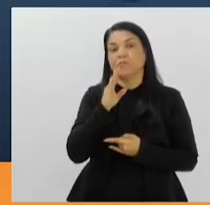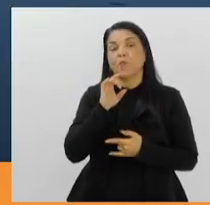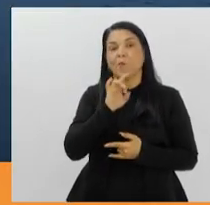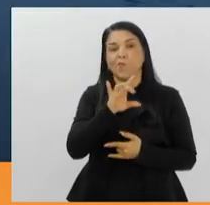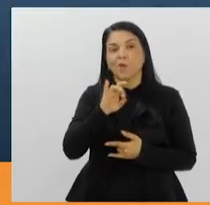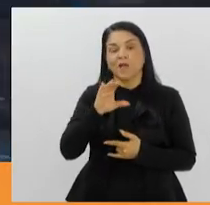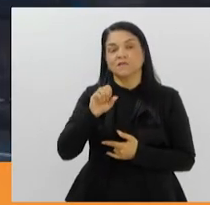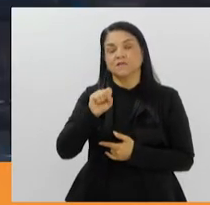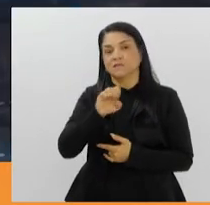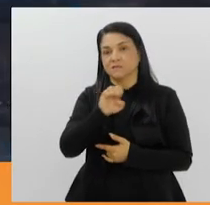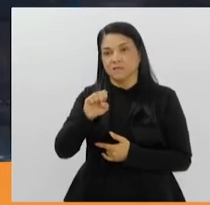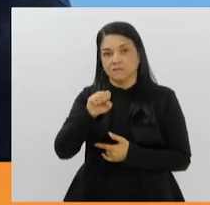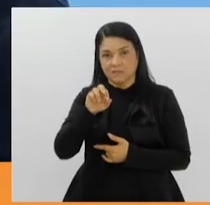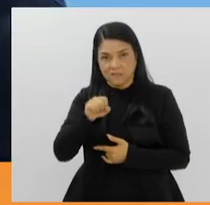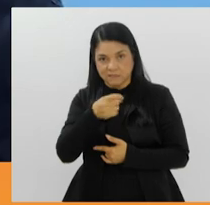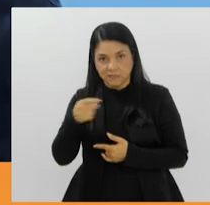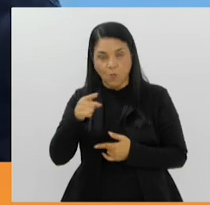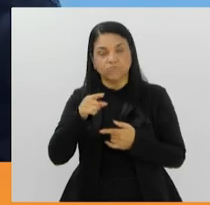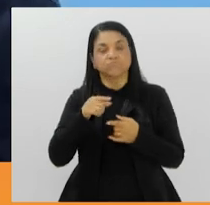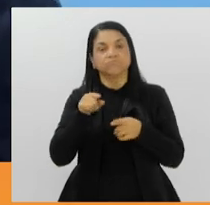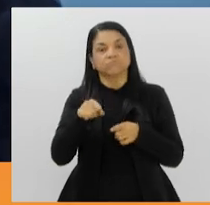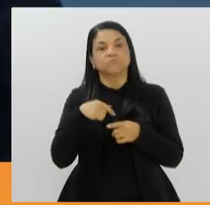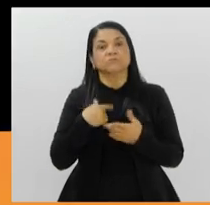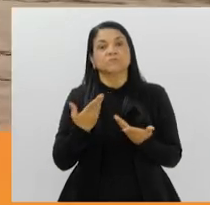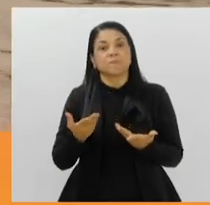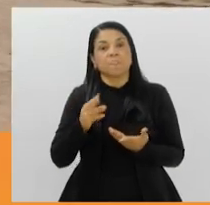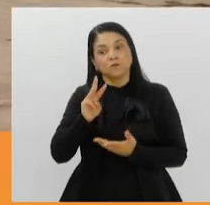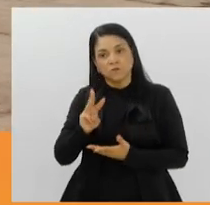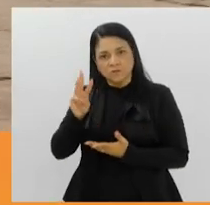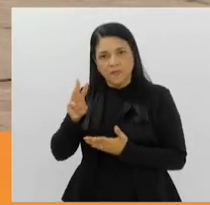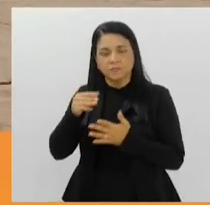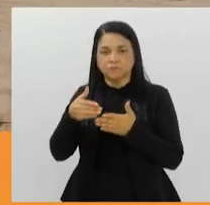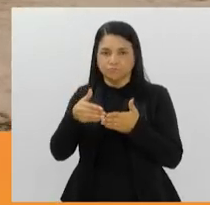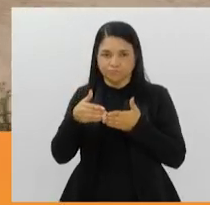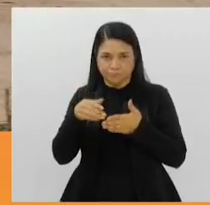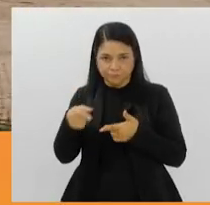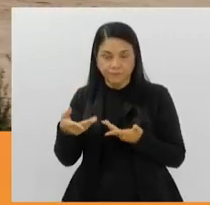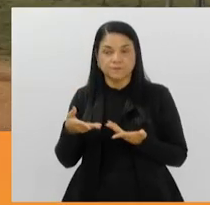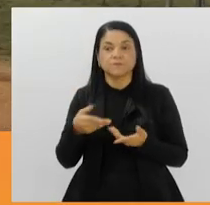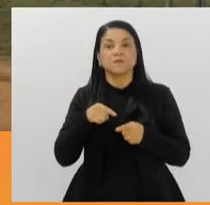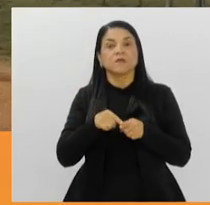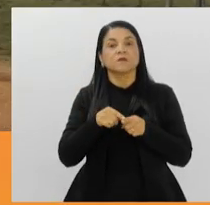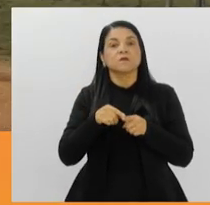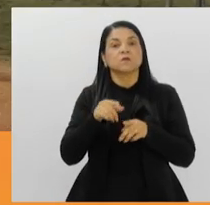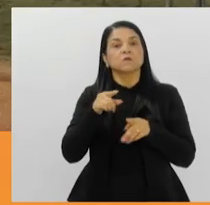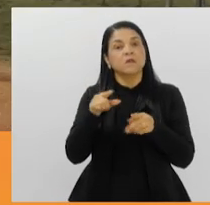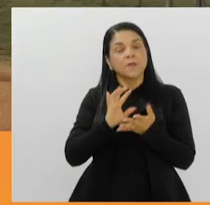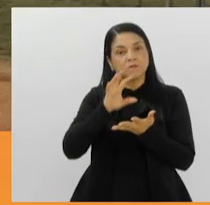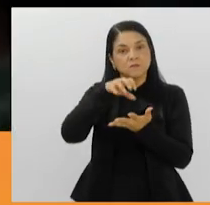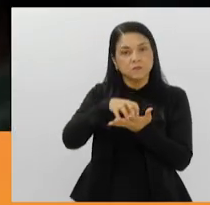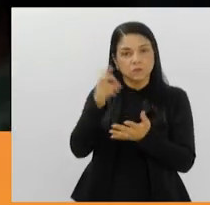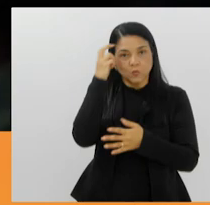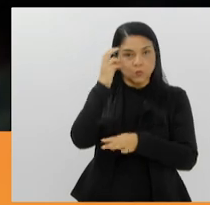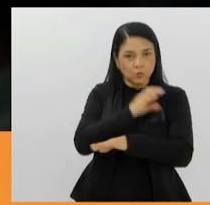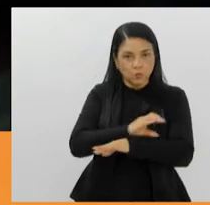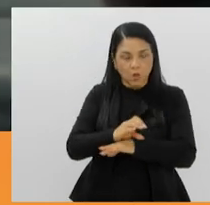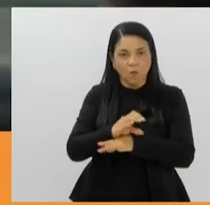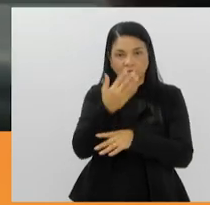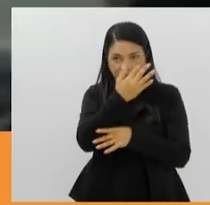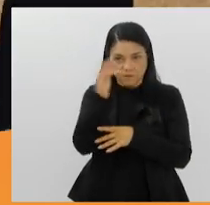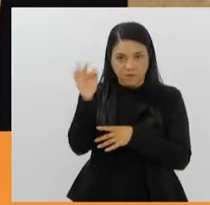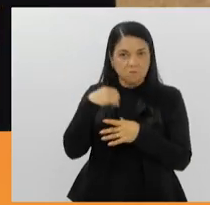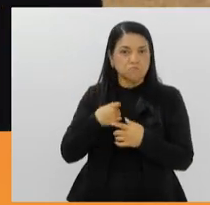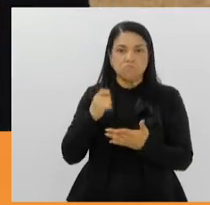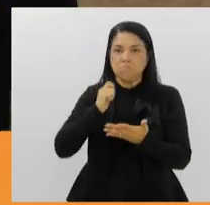ser reservados no site do festival. O Centro Cultural Justiça Federal é outro local onde não é necessário